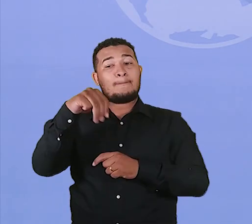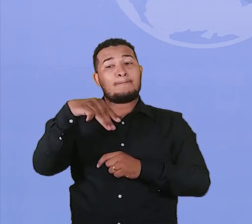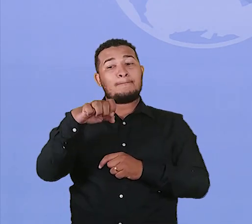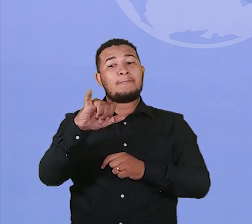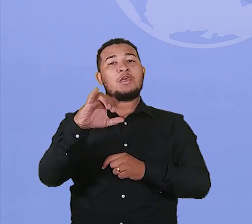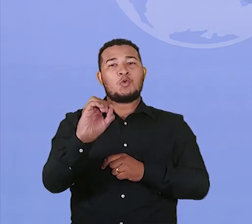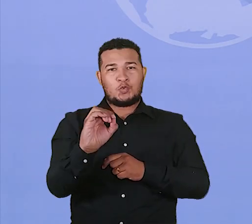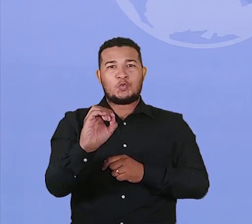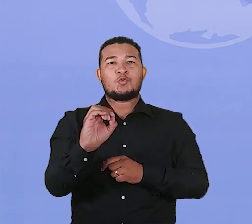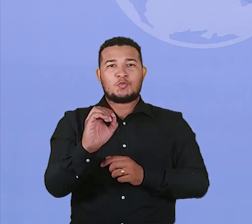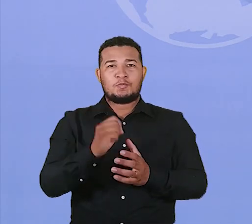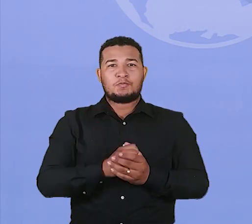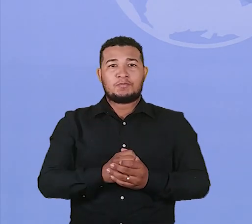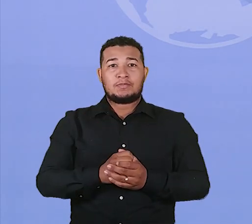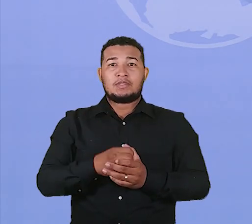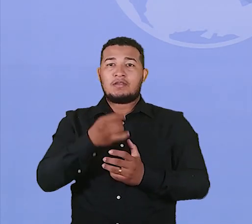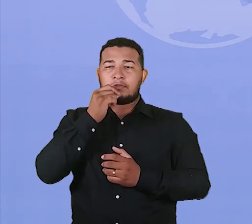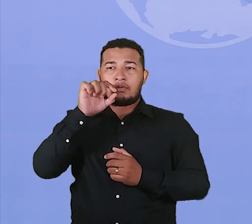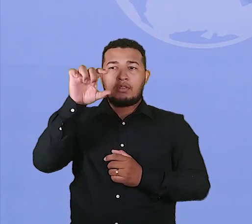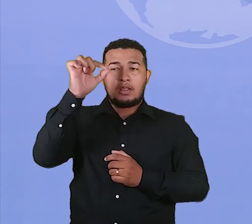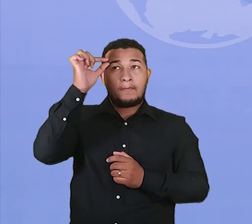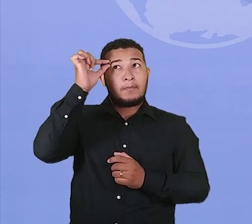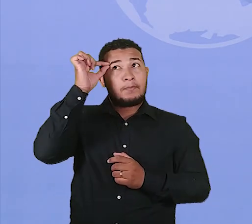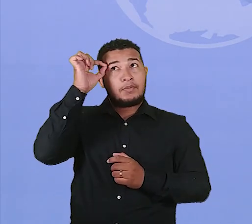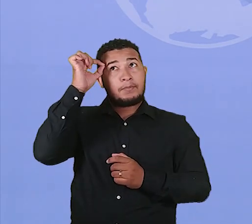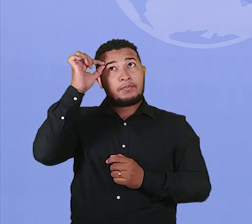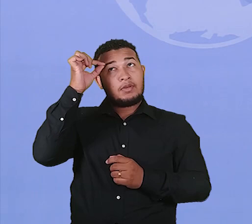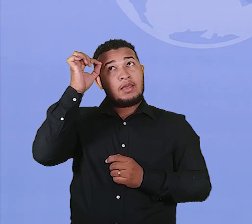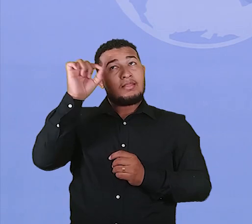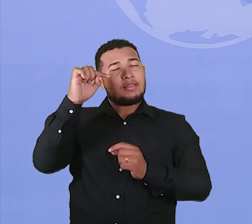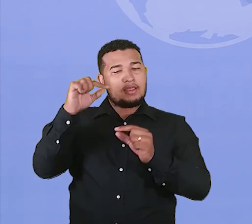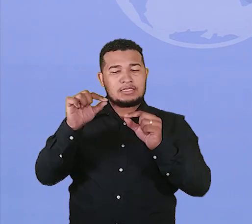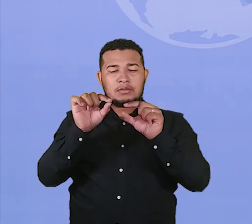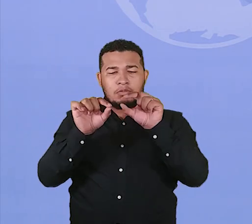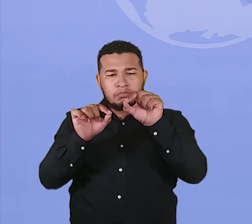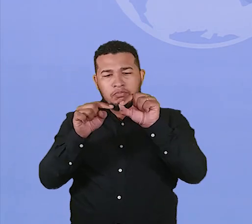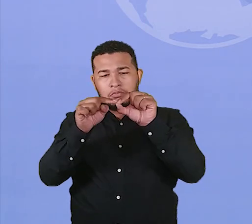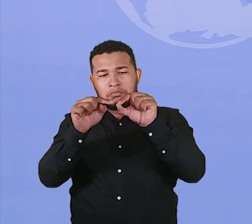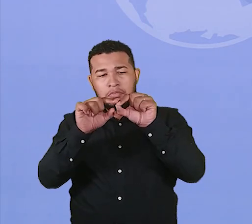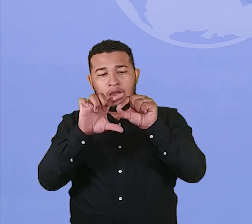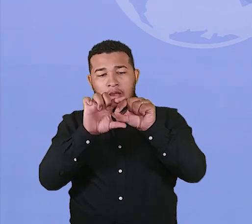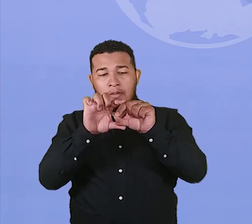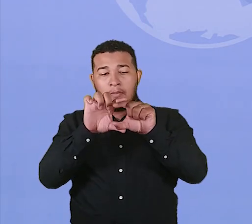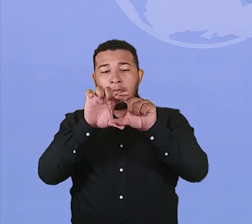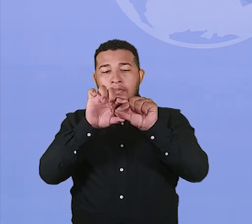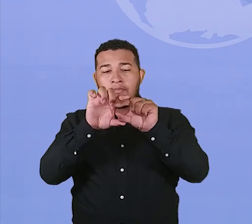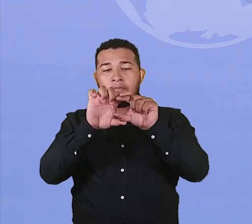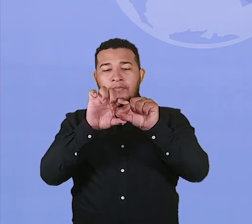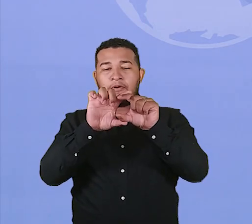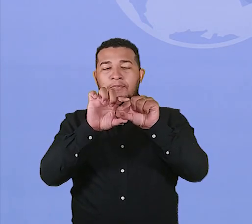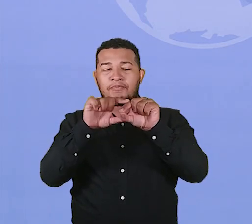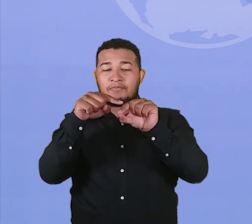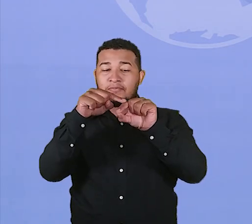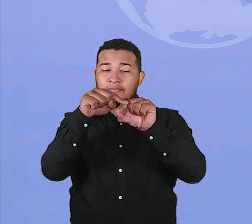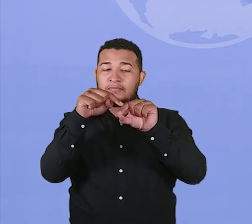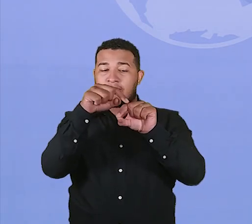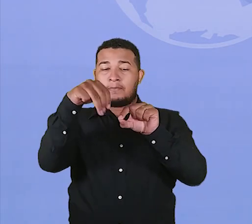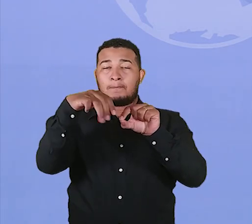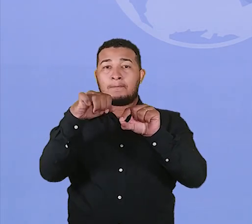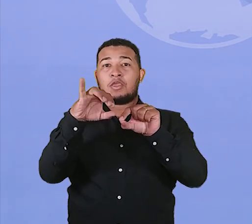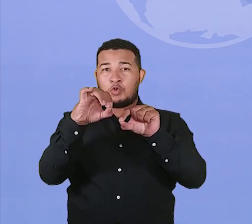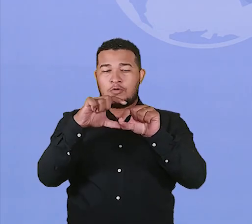no meio tá então na ponta resistência na outra ponta o ponto de apoio no meio